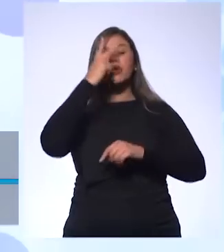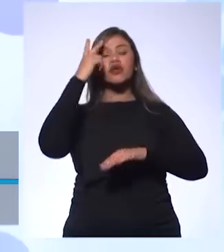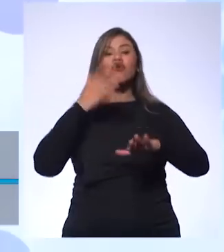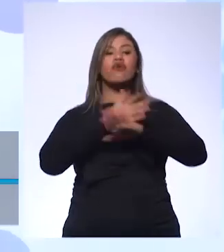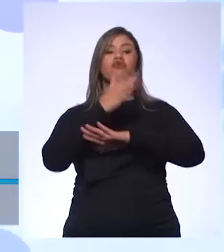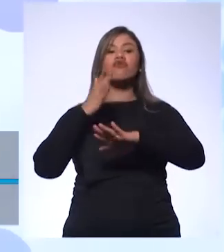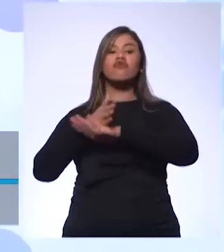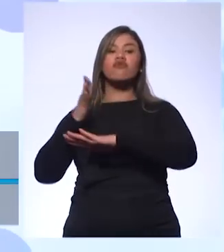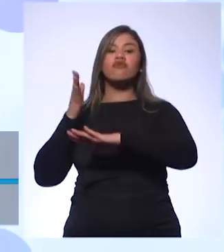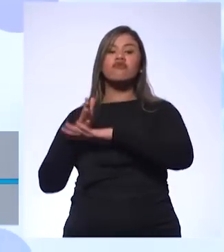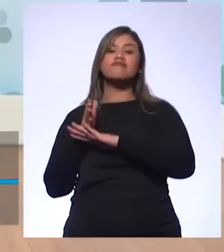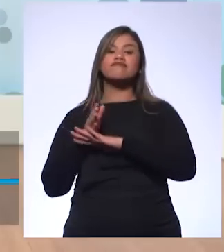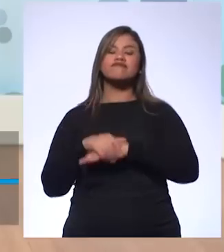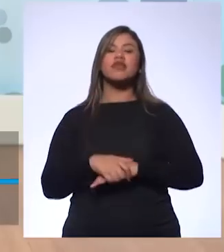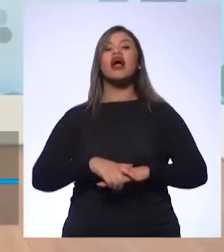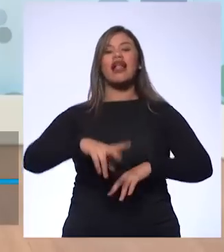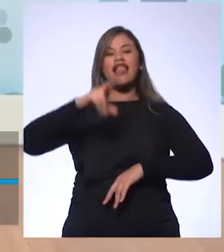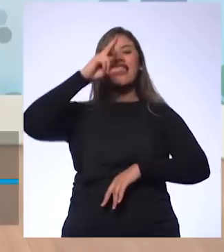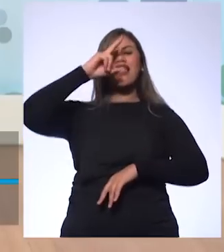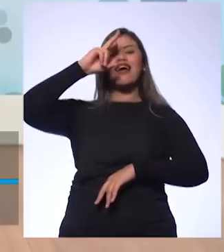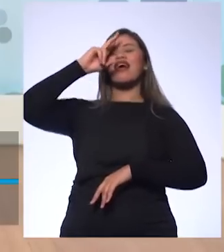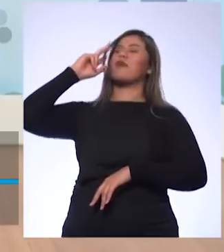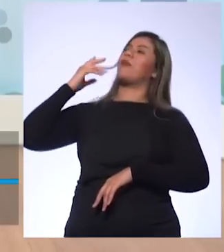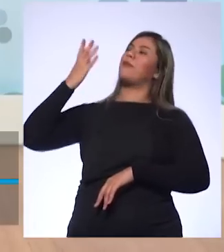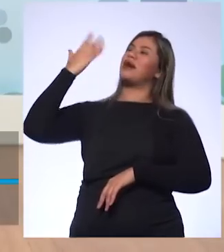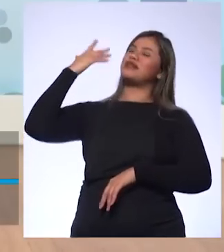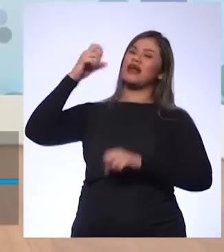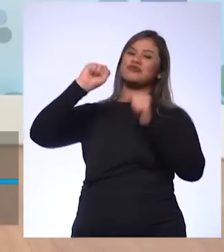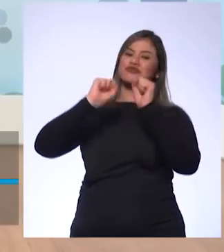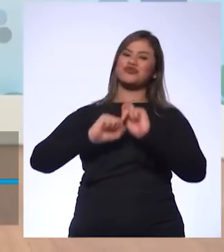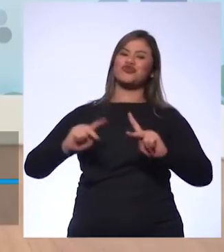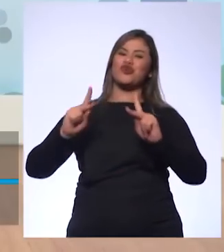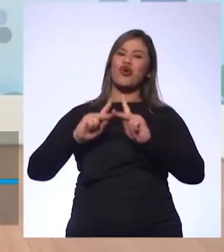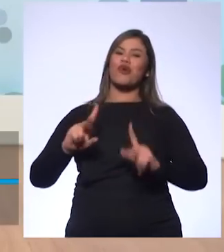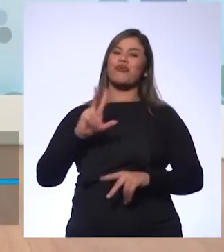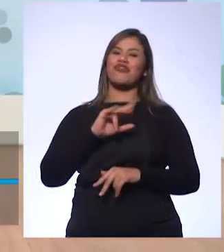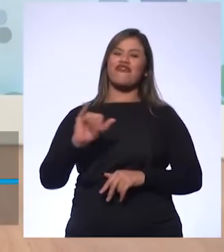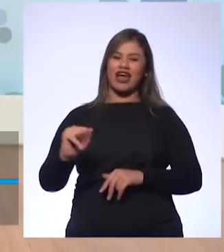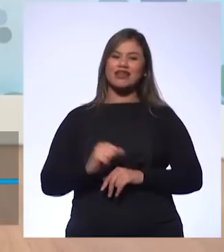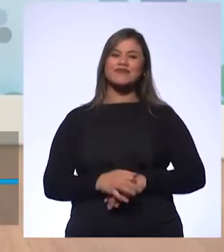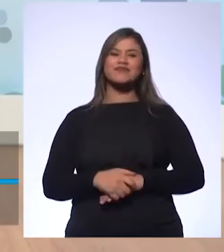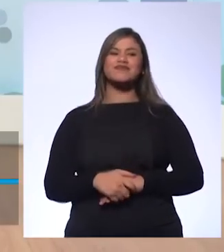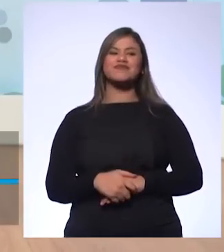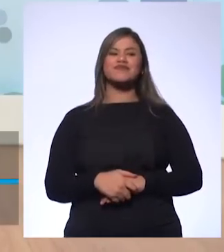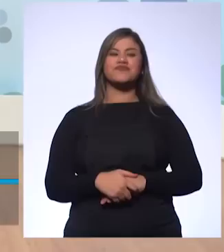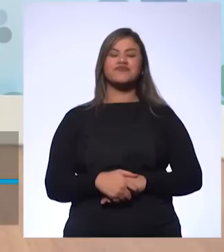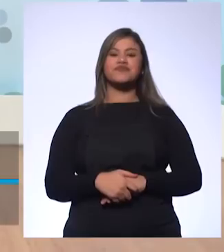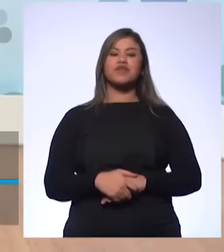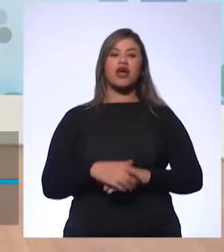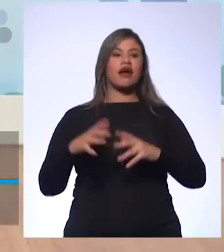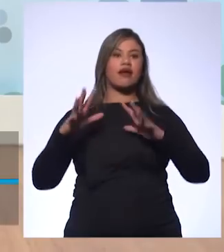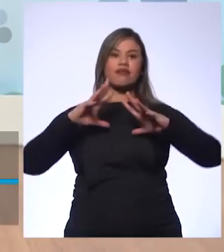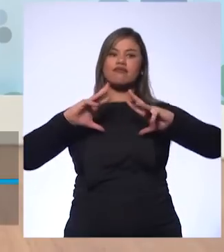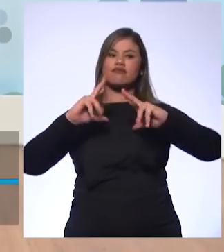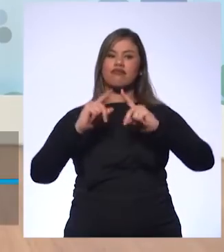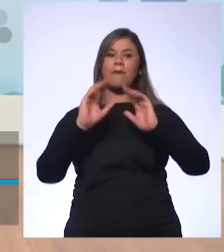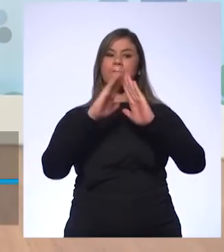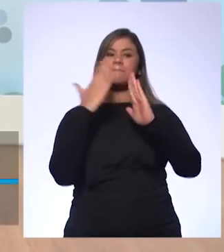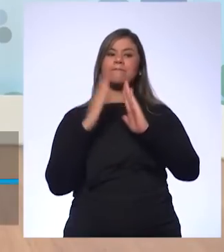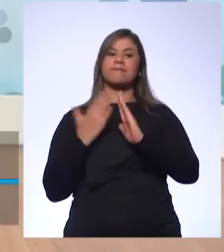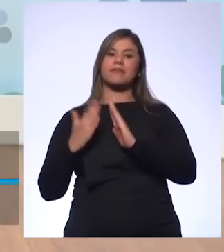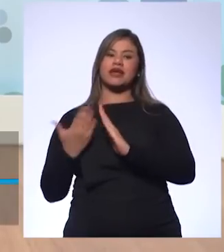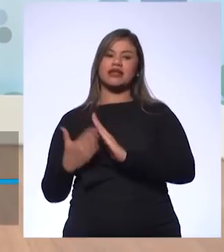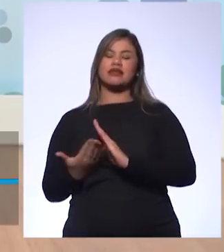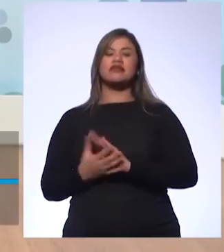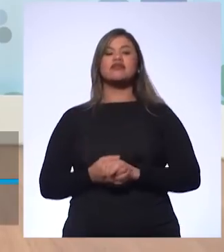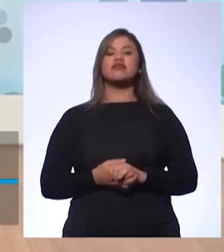shopping? Sim. Aquele É. rolê. Galera da perifa, Aham. porque, cara,